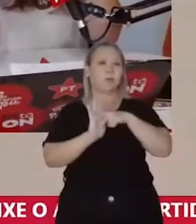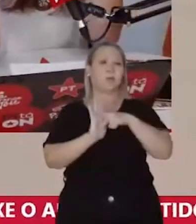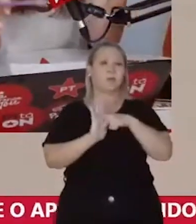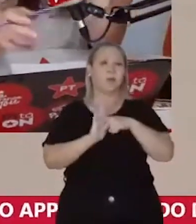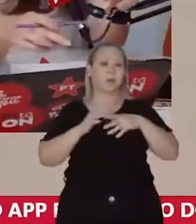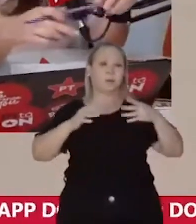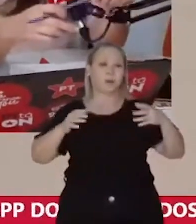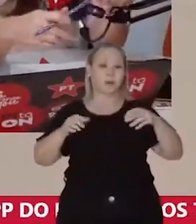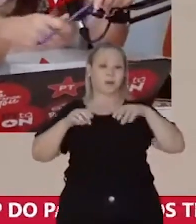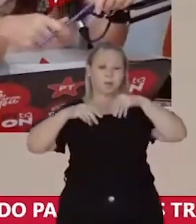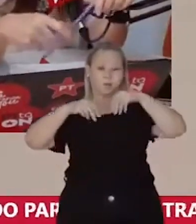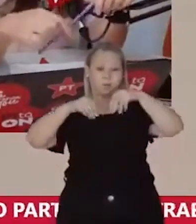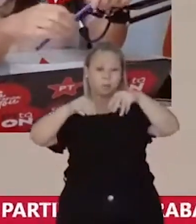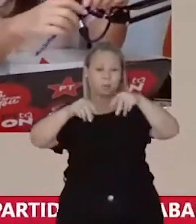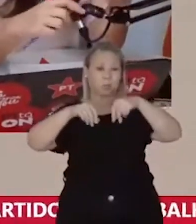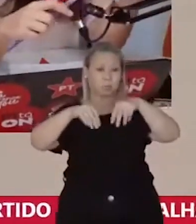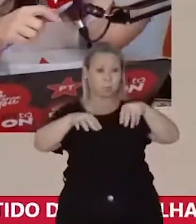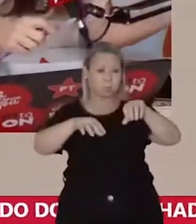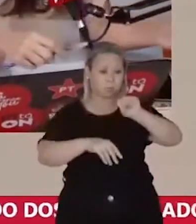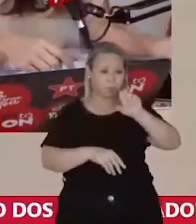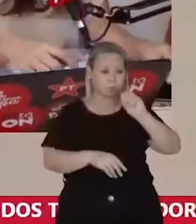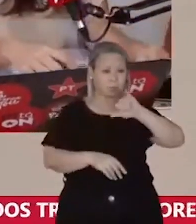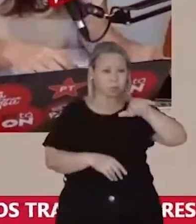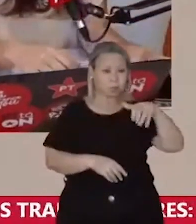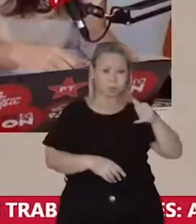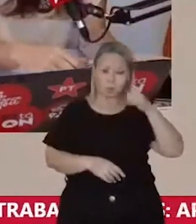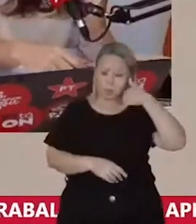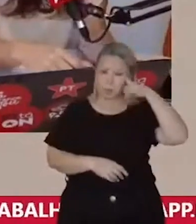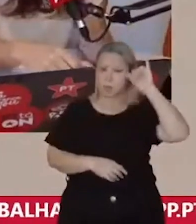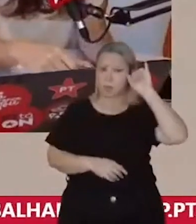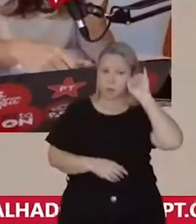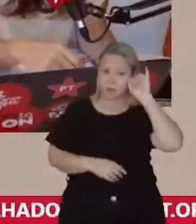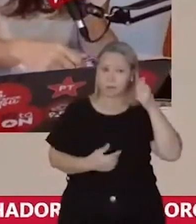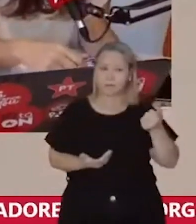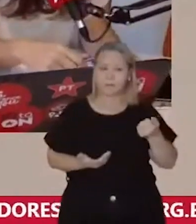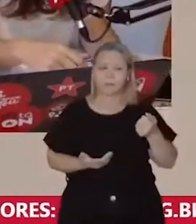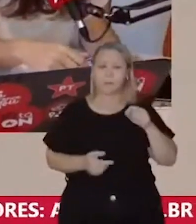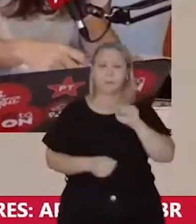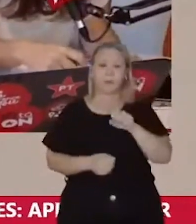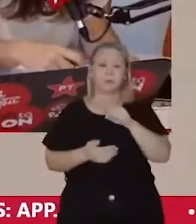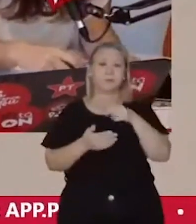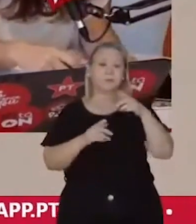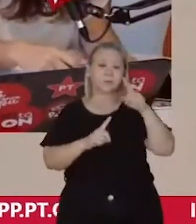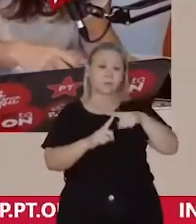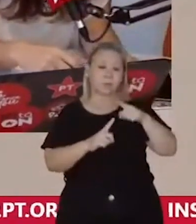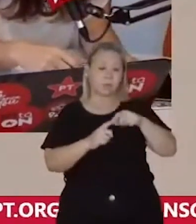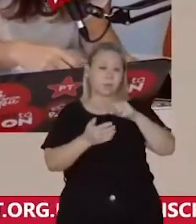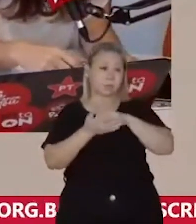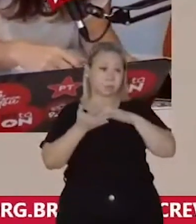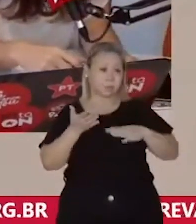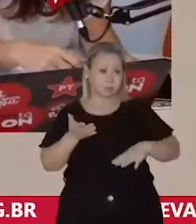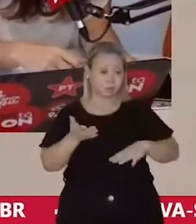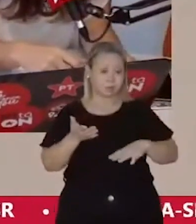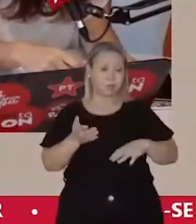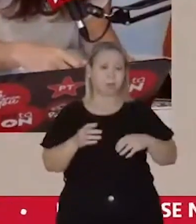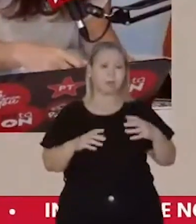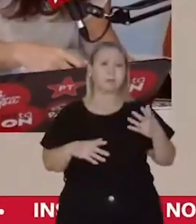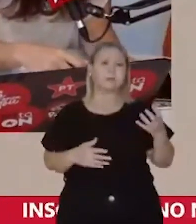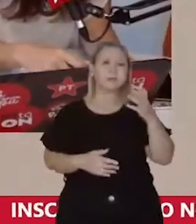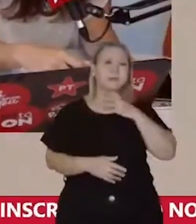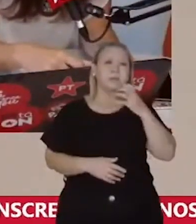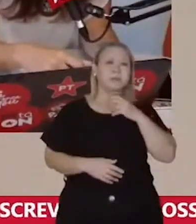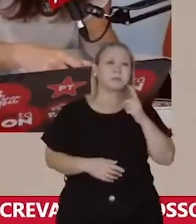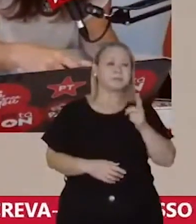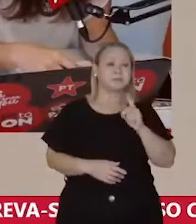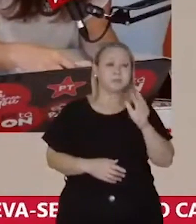grandes plantações de soja, nem pecuária. É um solo que, com esse tipo de atividade, rapidamente ele se degrada, e depois de 5